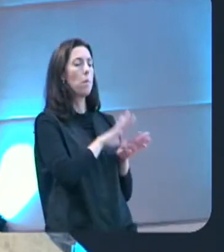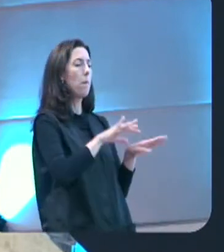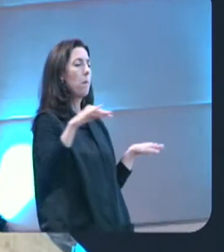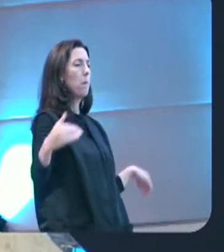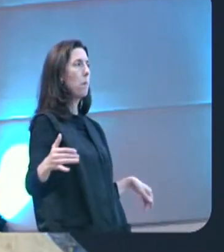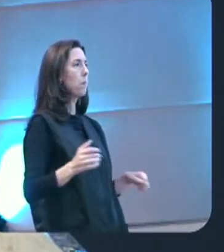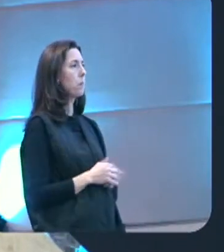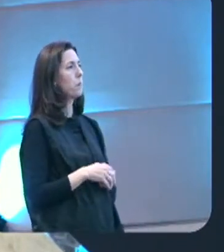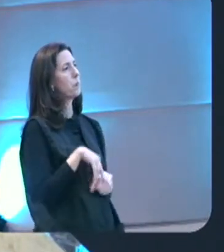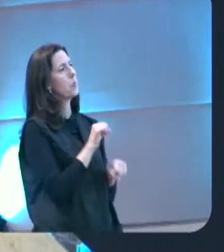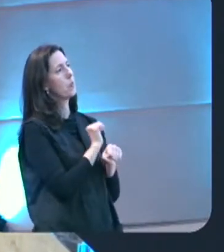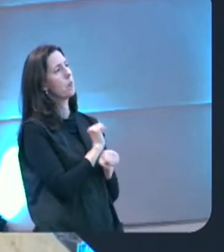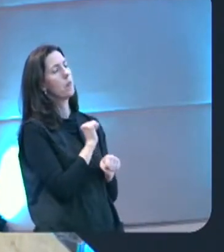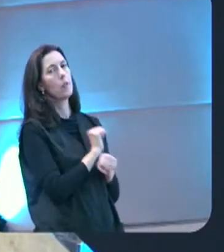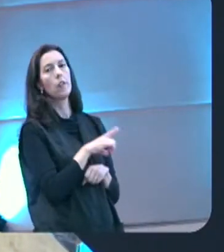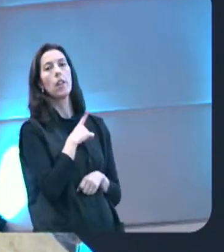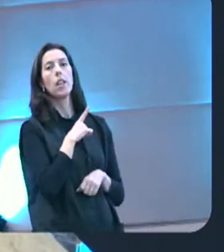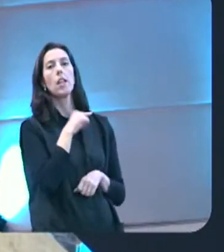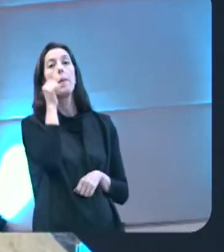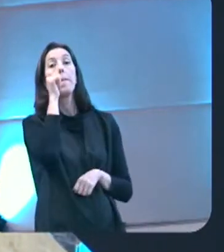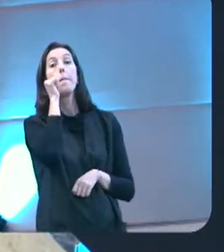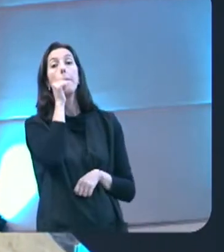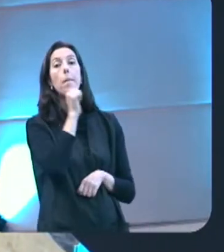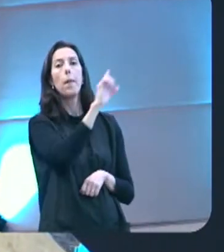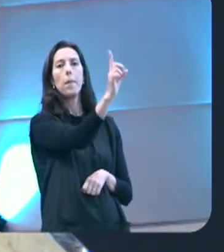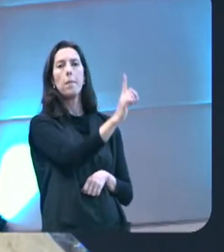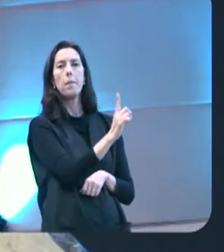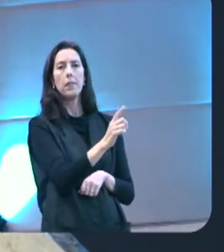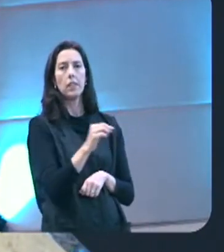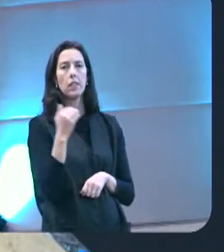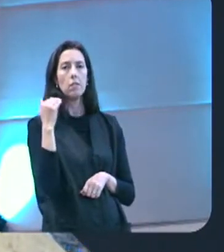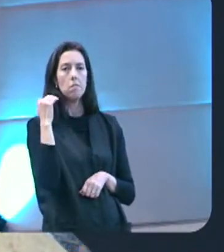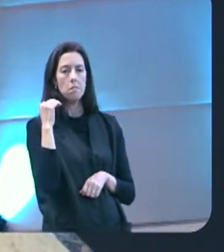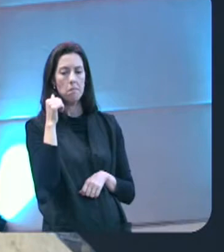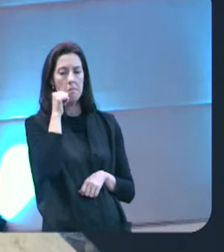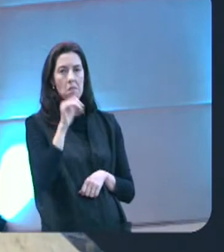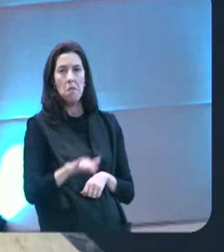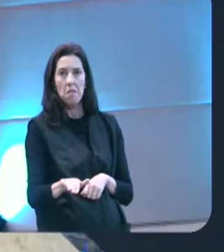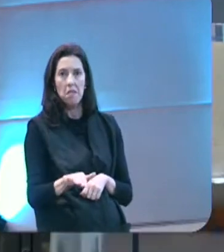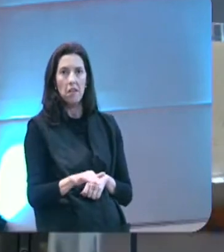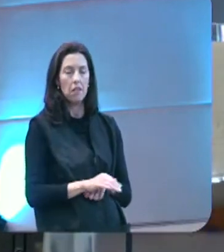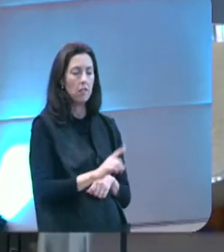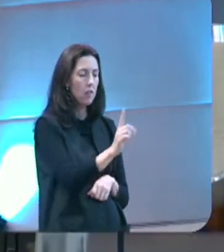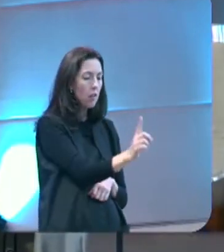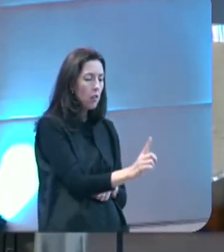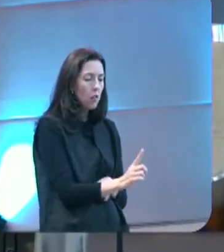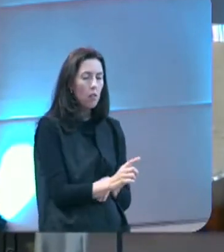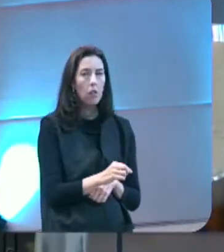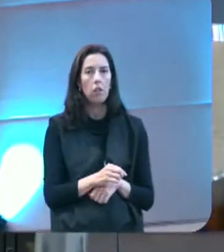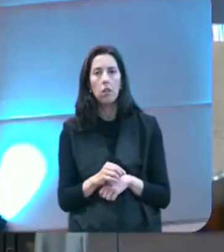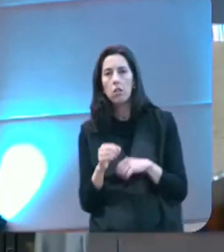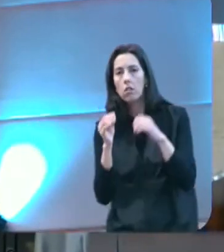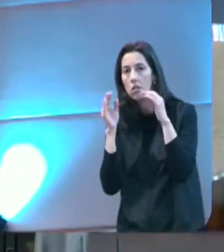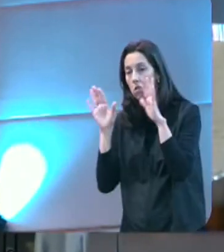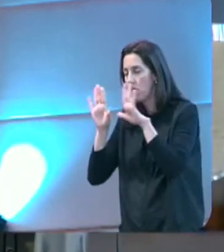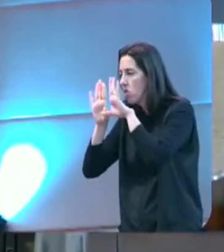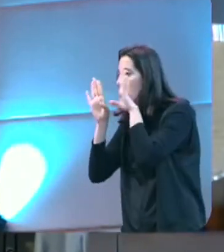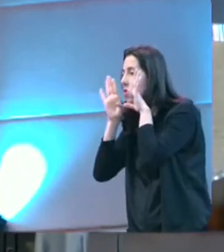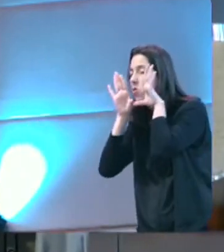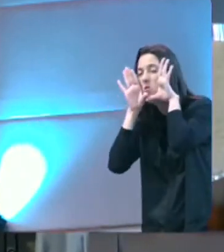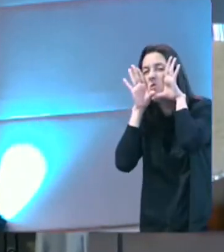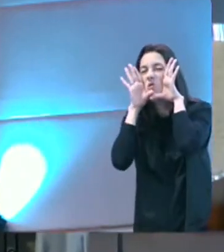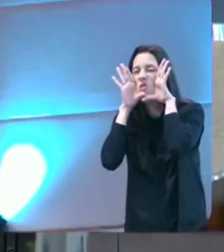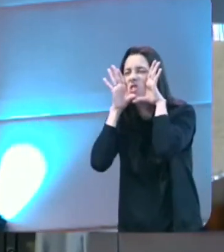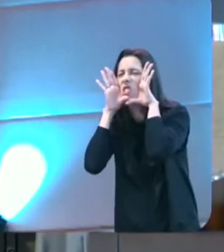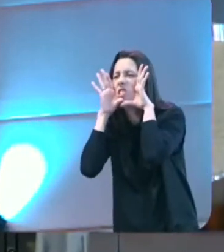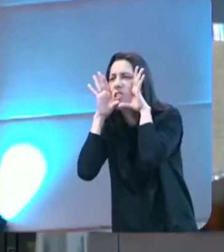no balcão quando viu uma menina pequenina, humilde, a aproximar-se do vidro da montra e a esborrachar assim o nariz